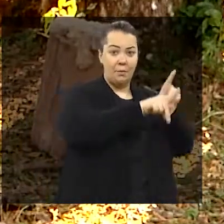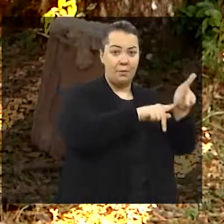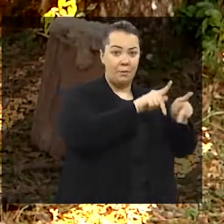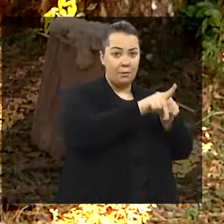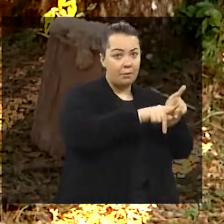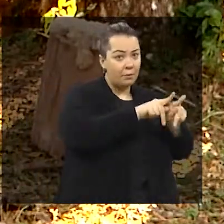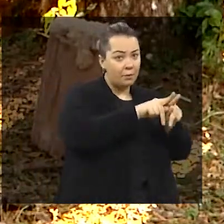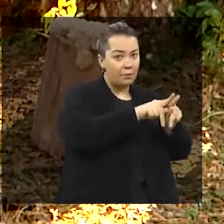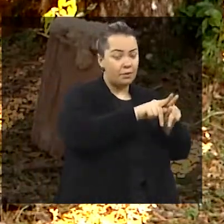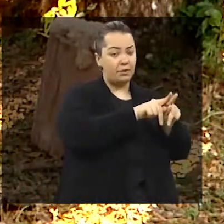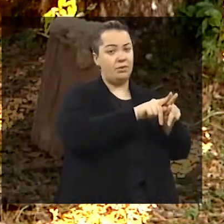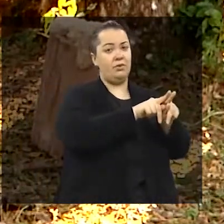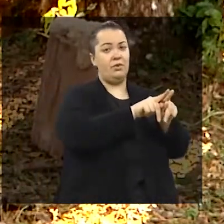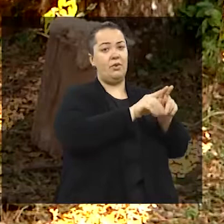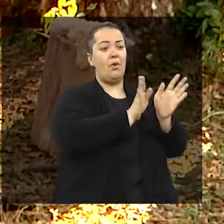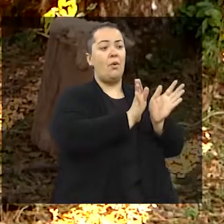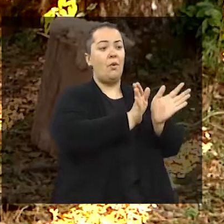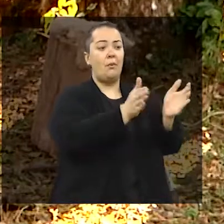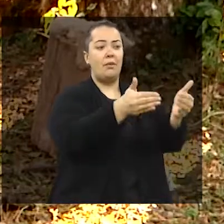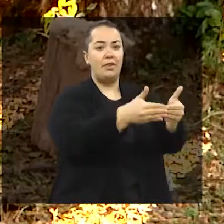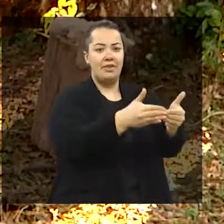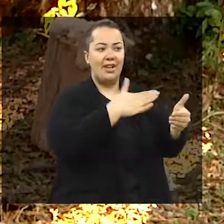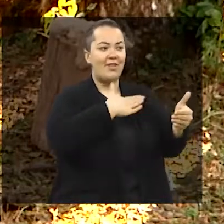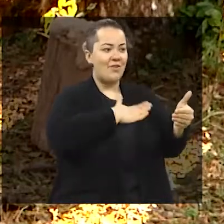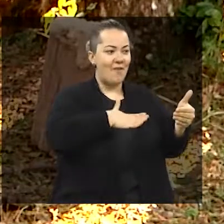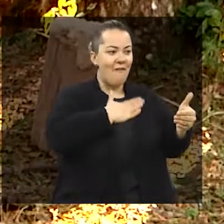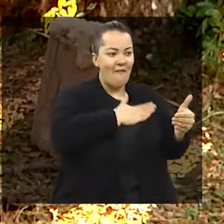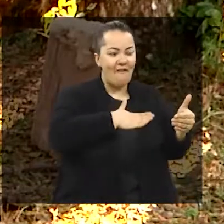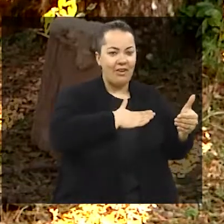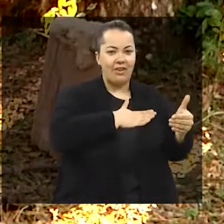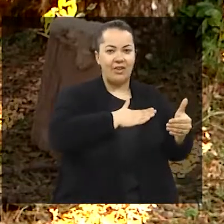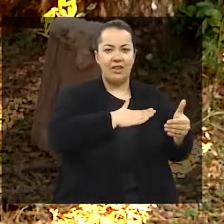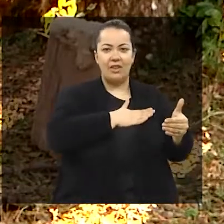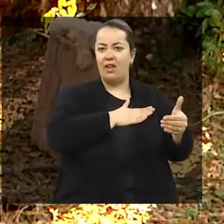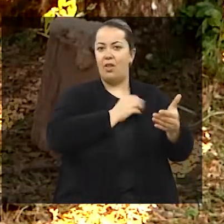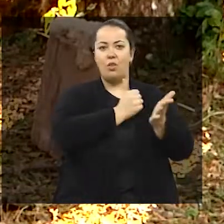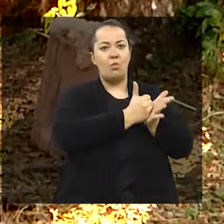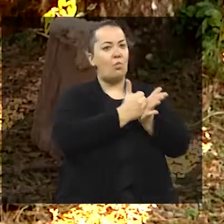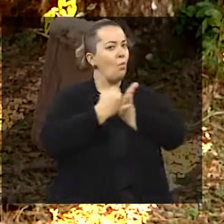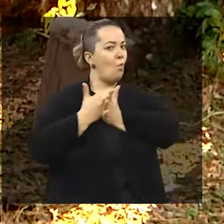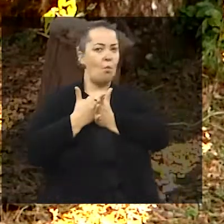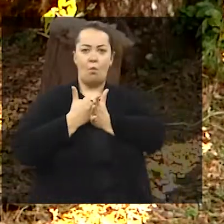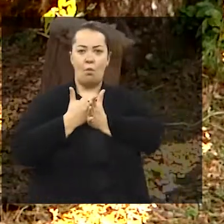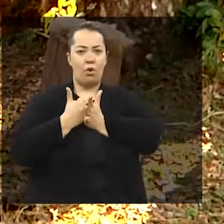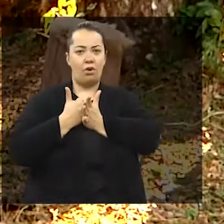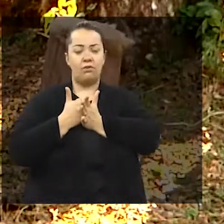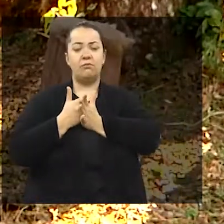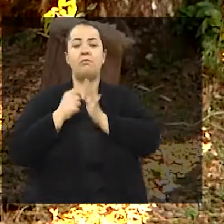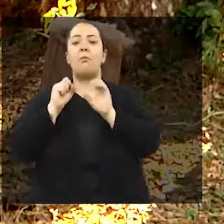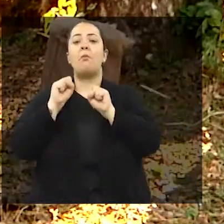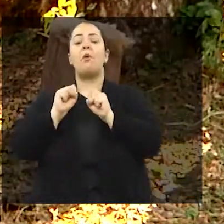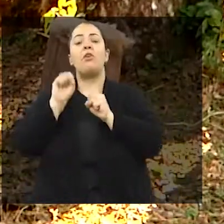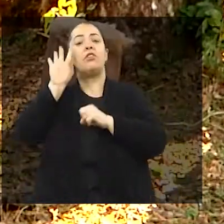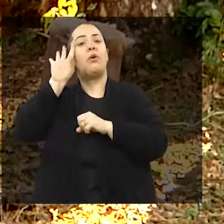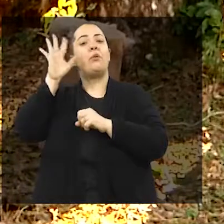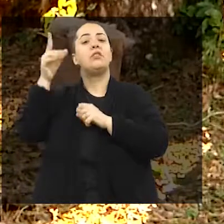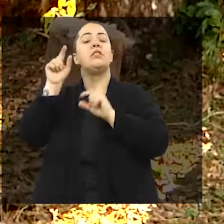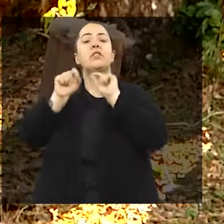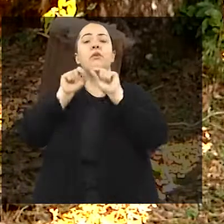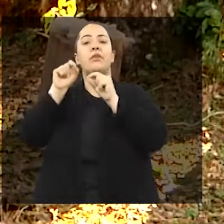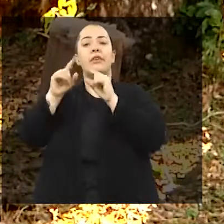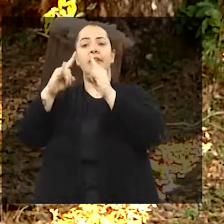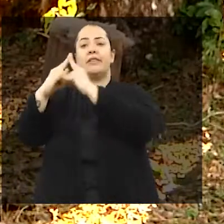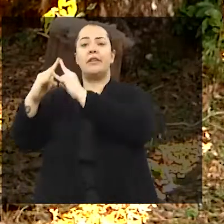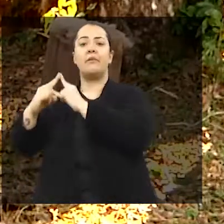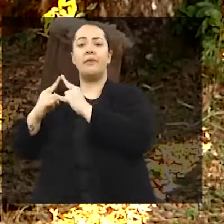que incentivou essa cultura que sabe o valor desta cultura e deste acampamento né que é uma